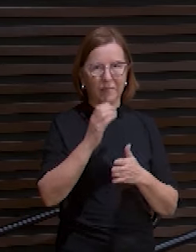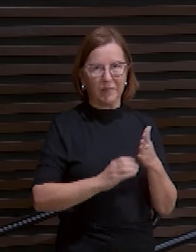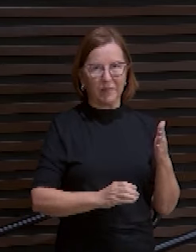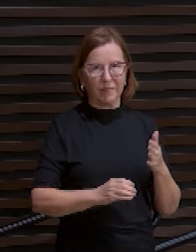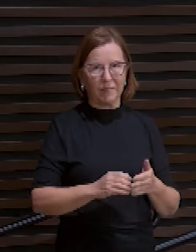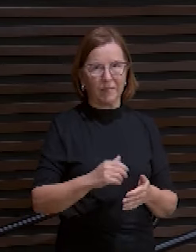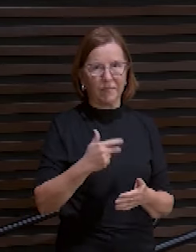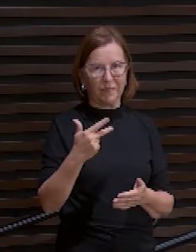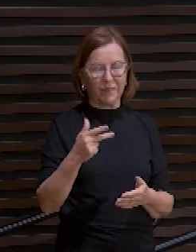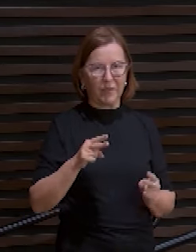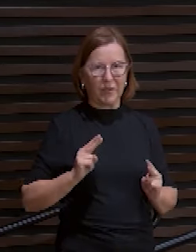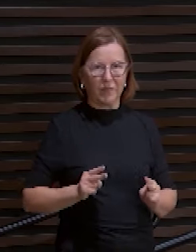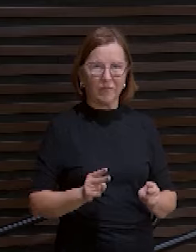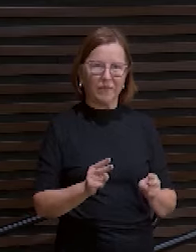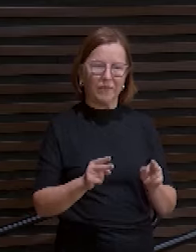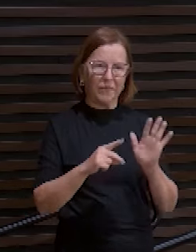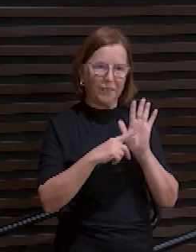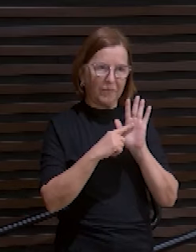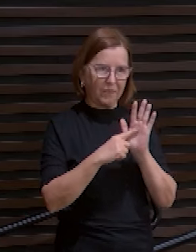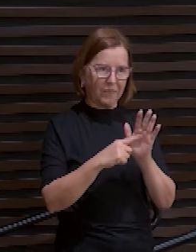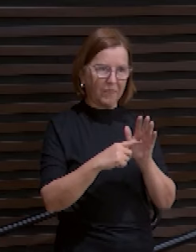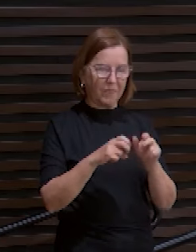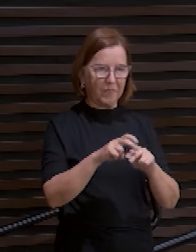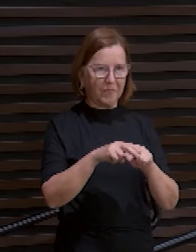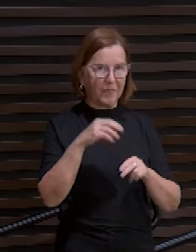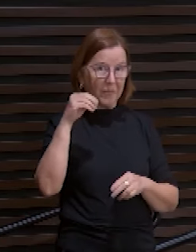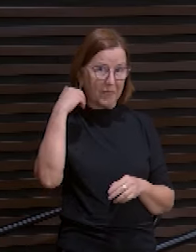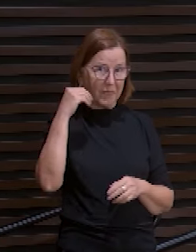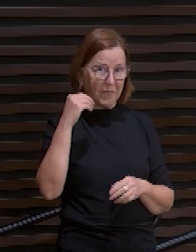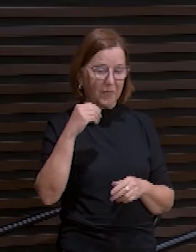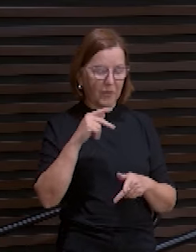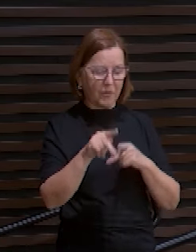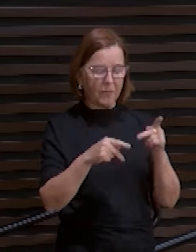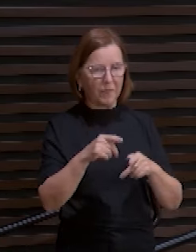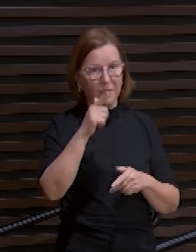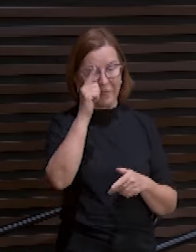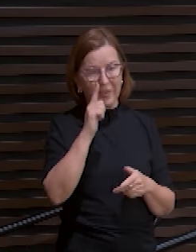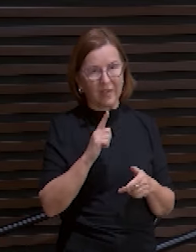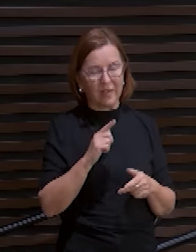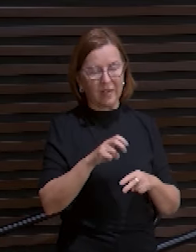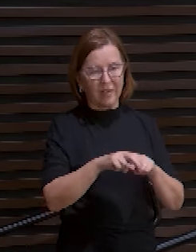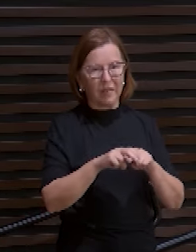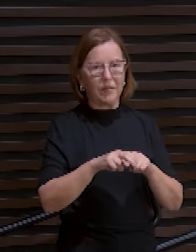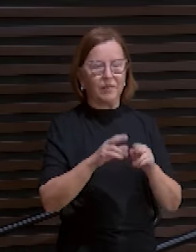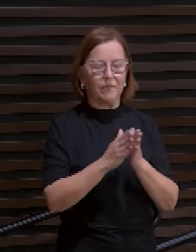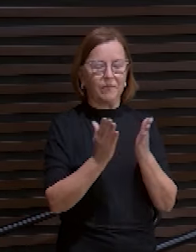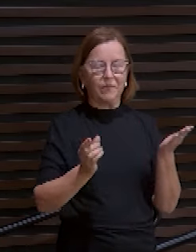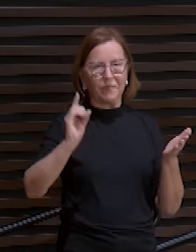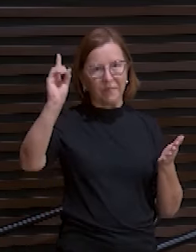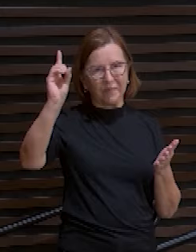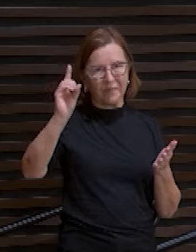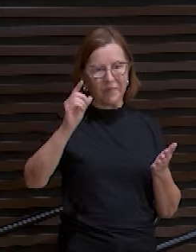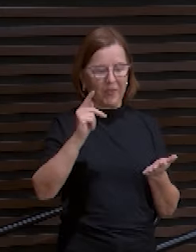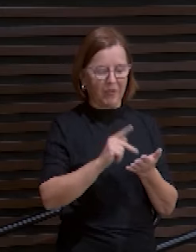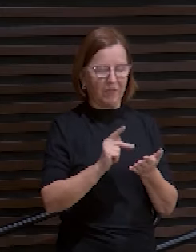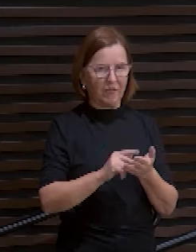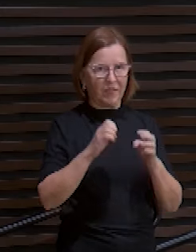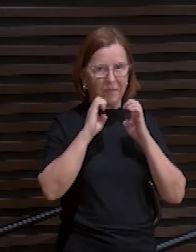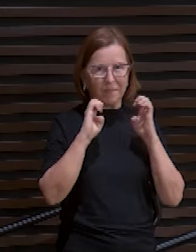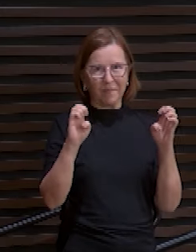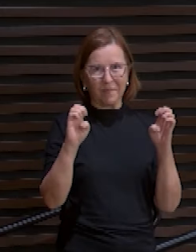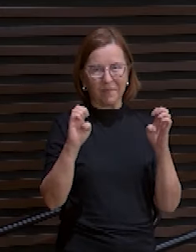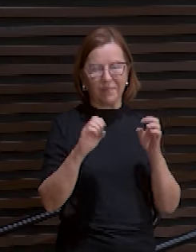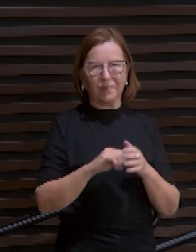prossegue demonstrando pela experiência dos Gálatas e pelas escrituras a verdade do